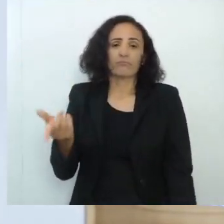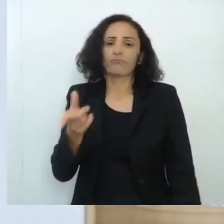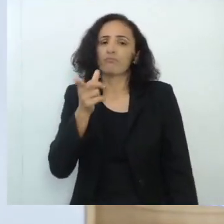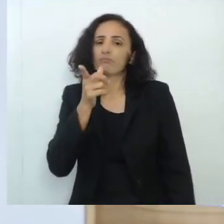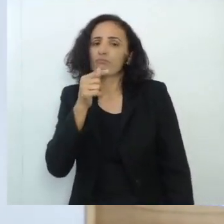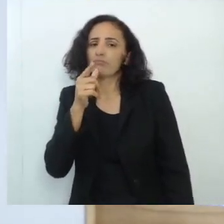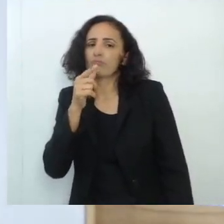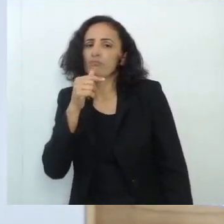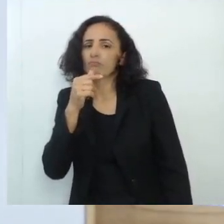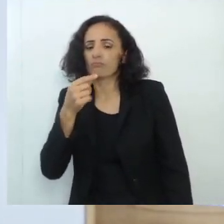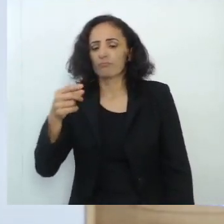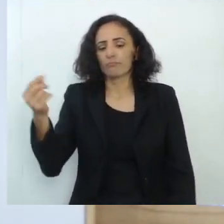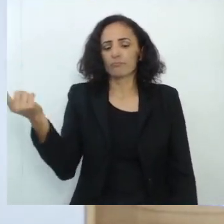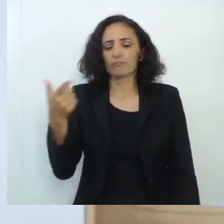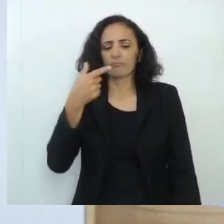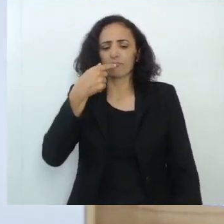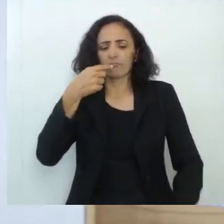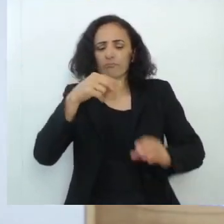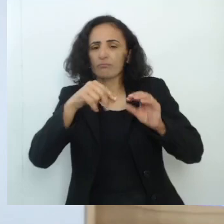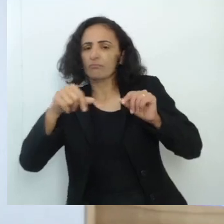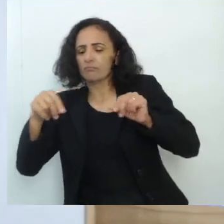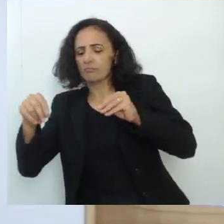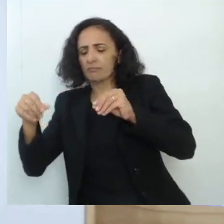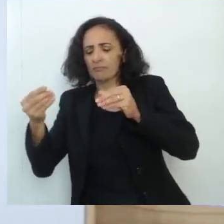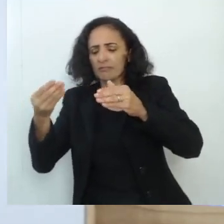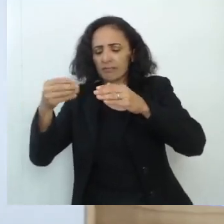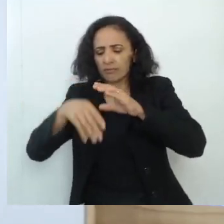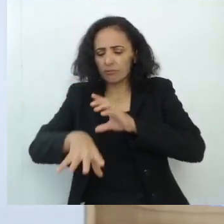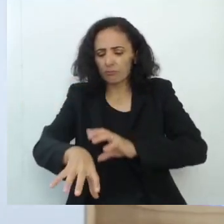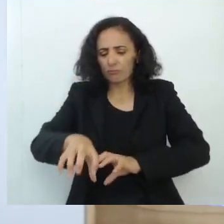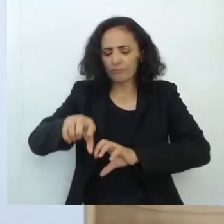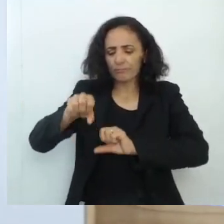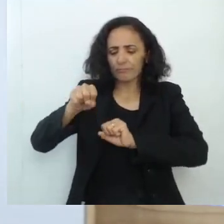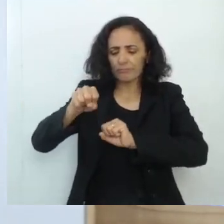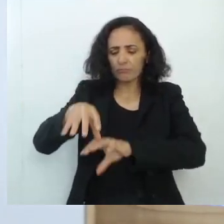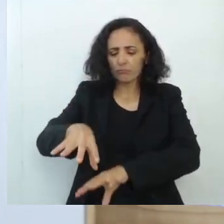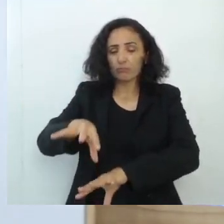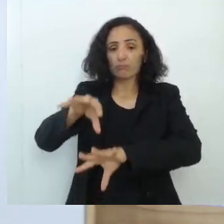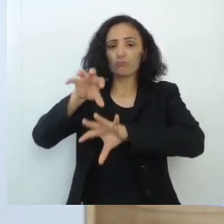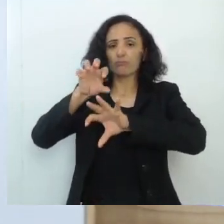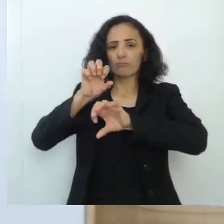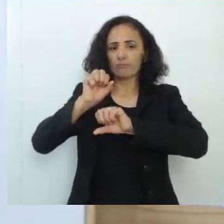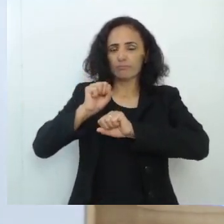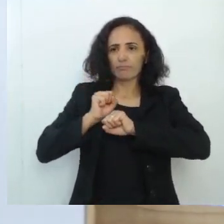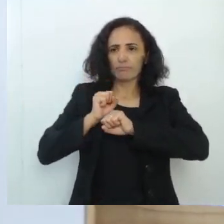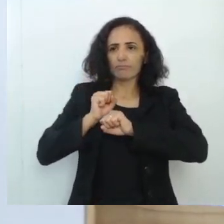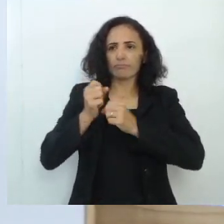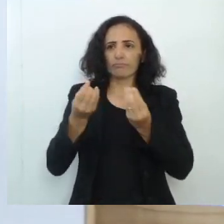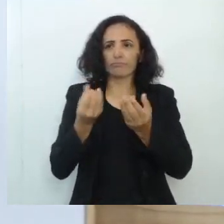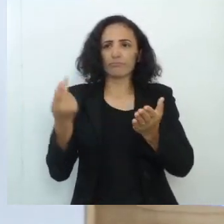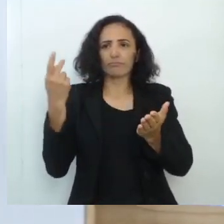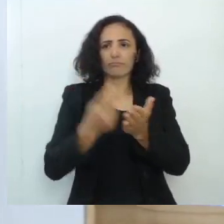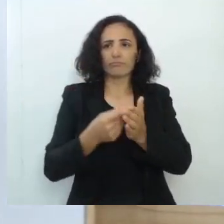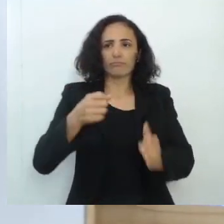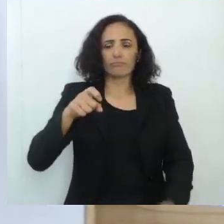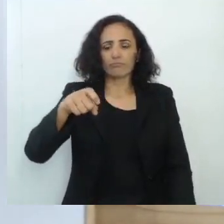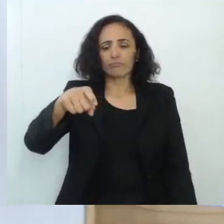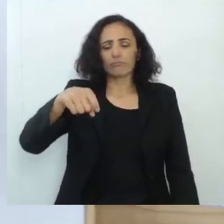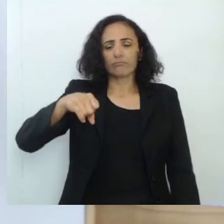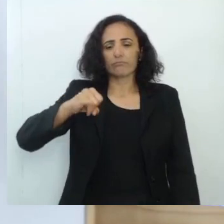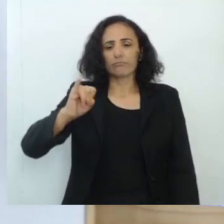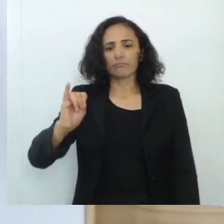água e sais minerais. Ela tira do ambiente. E quem carrega isso pelo corpo da planta é o xilema. Já o floema não, ó.